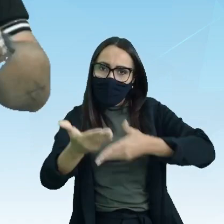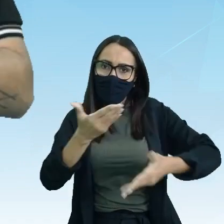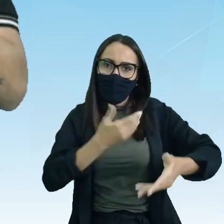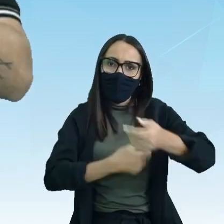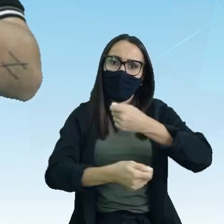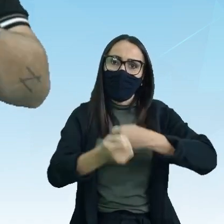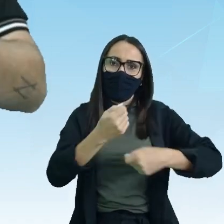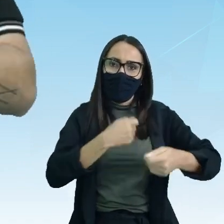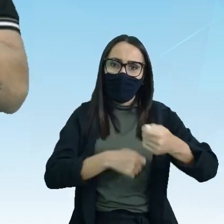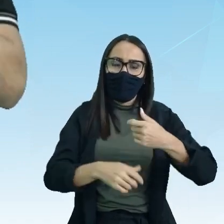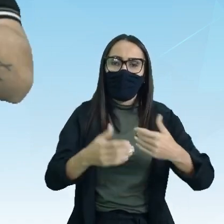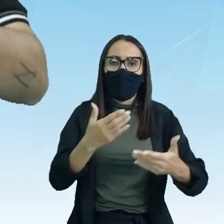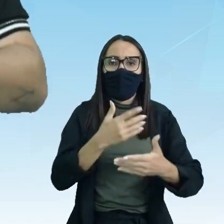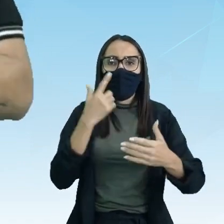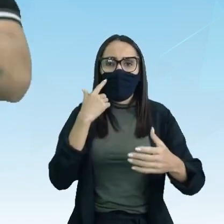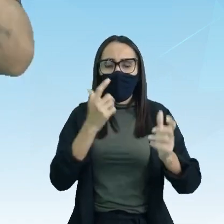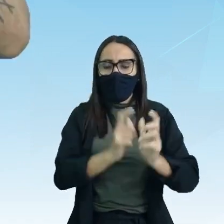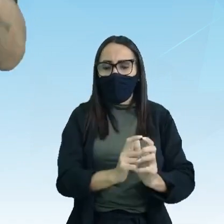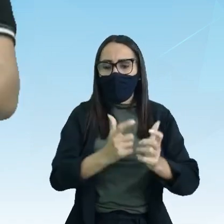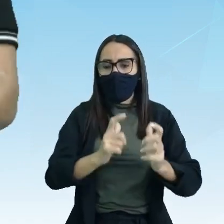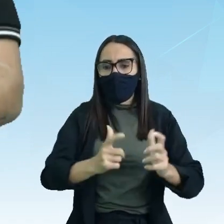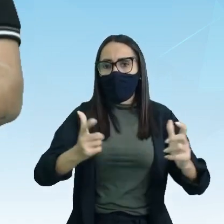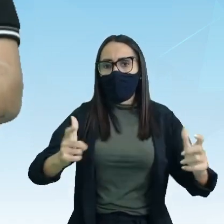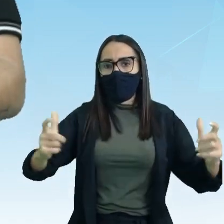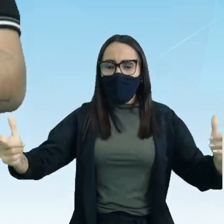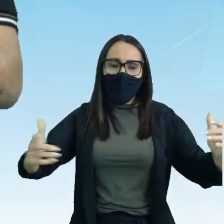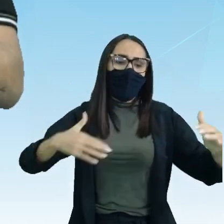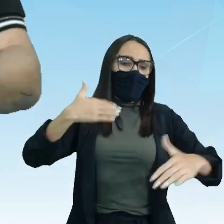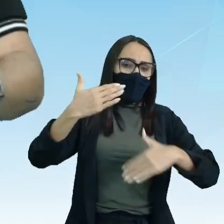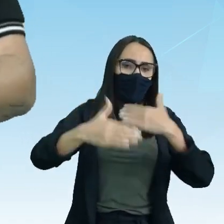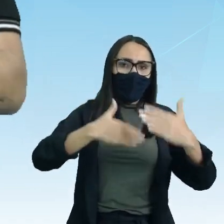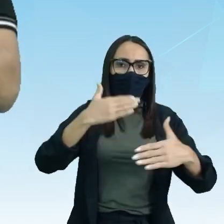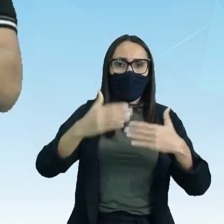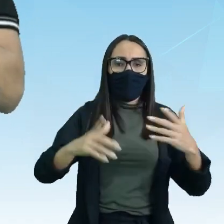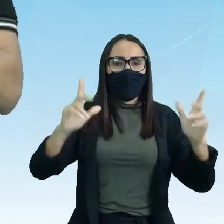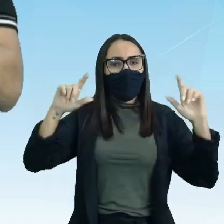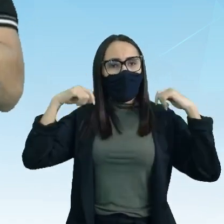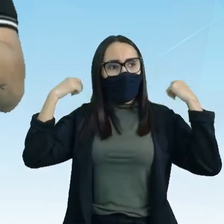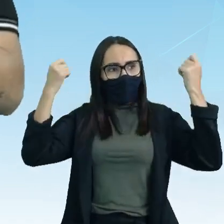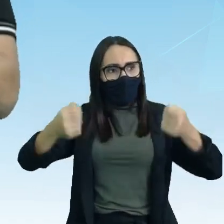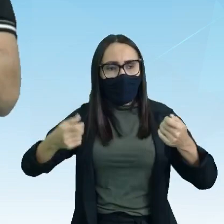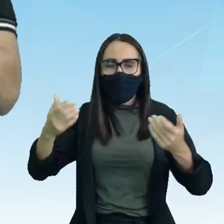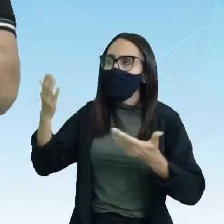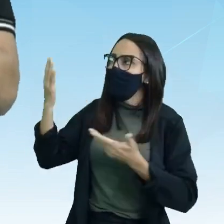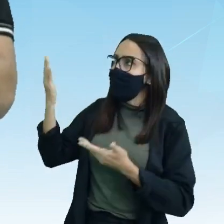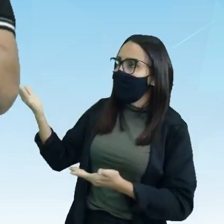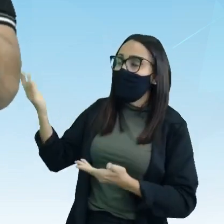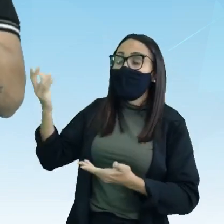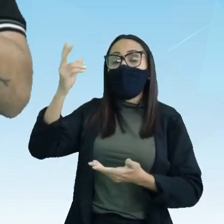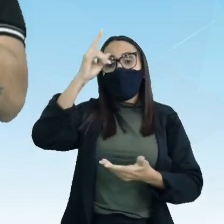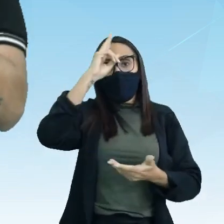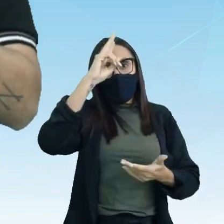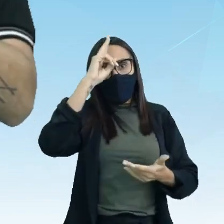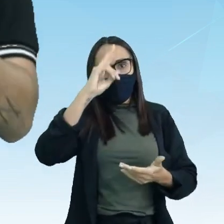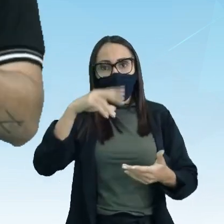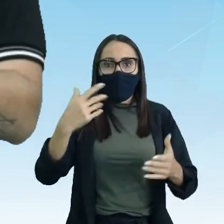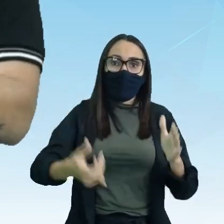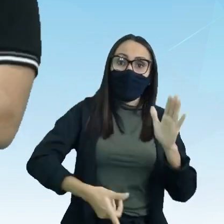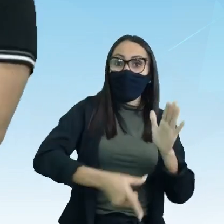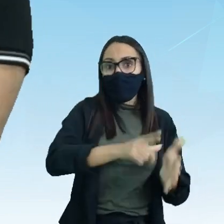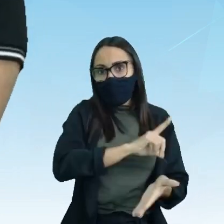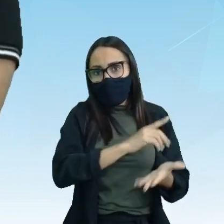e aquilo ali foi intensificando, intensificando, que terminou virando um mercado. Então veja que a história do mercado começa antes do